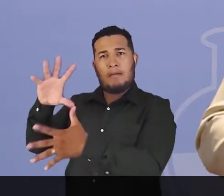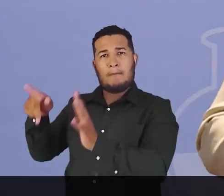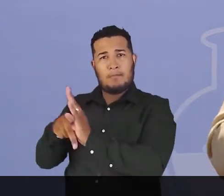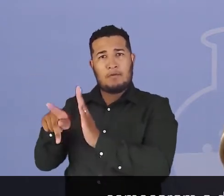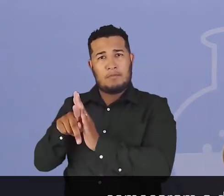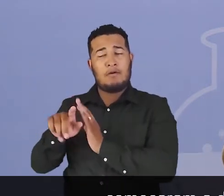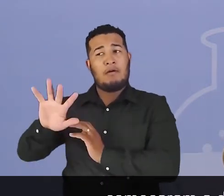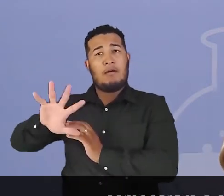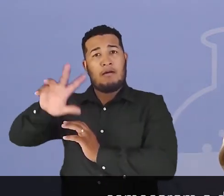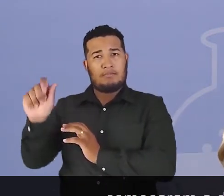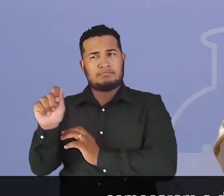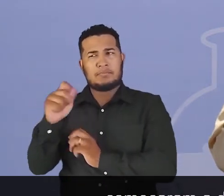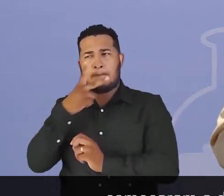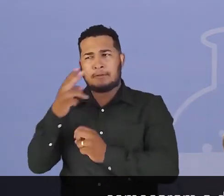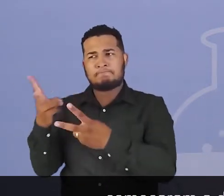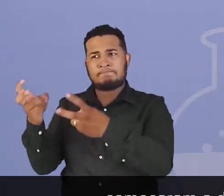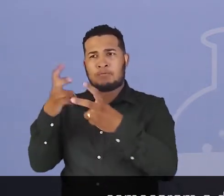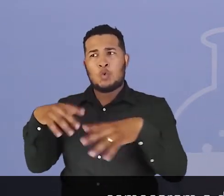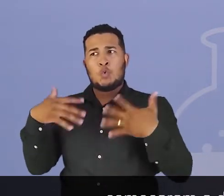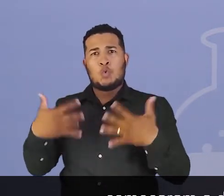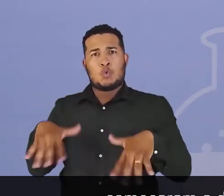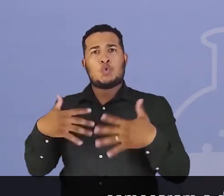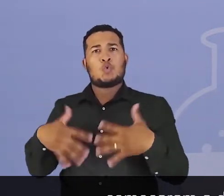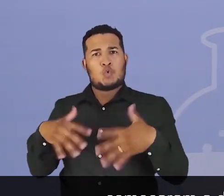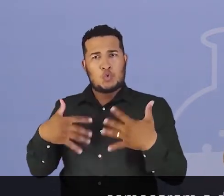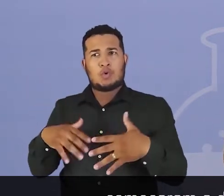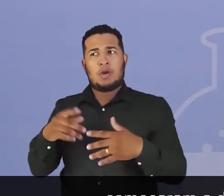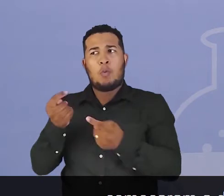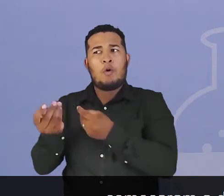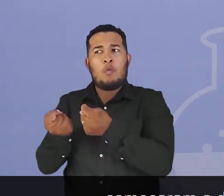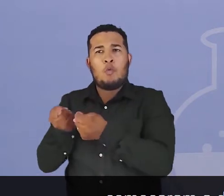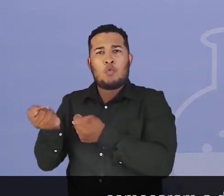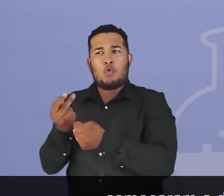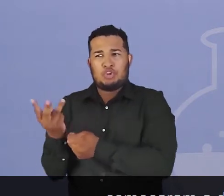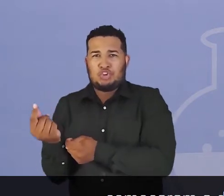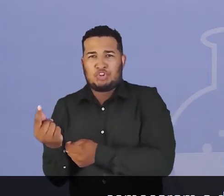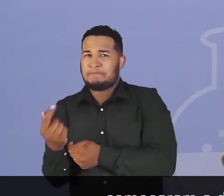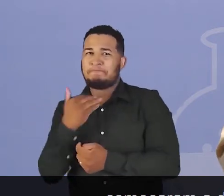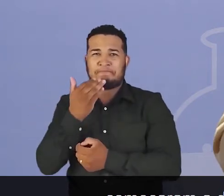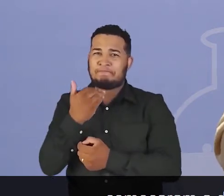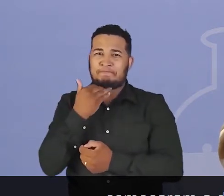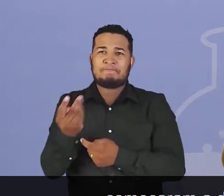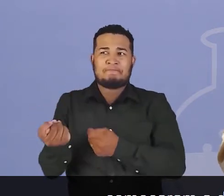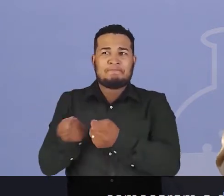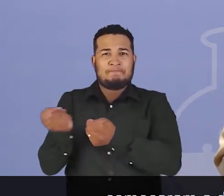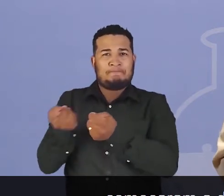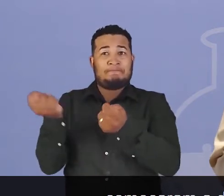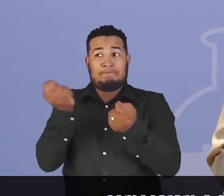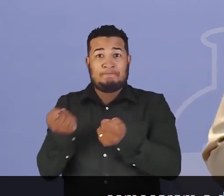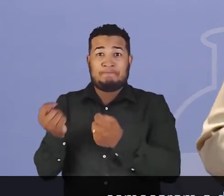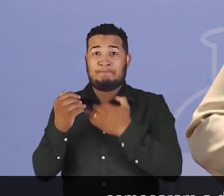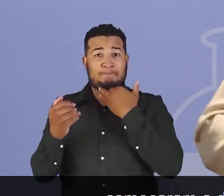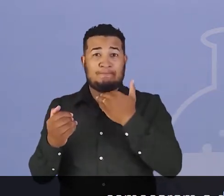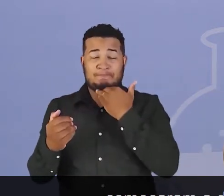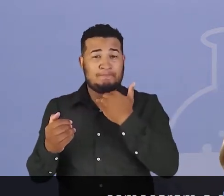Ásia, começaram a demonstrar essa fragilidade de controle do seu câmbio, de controle da